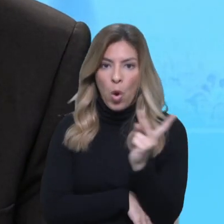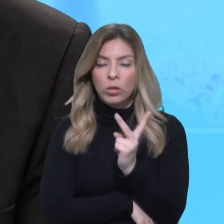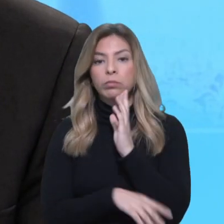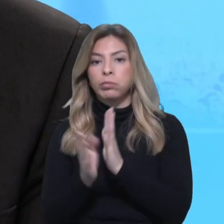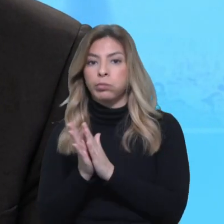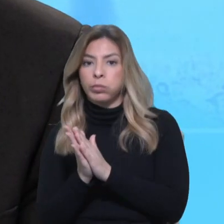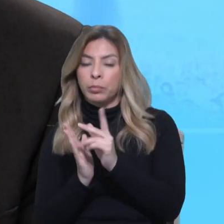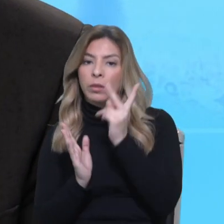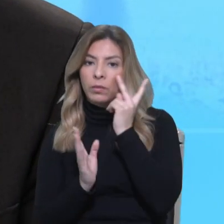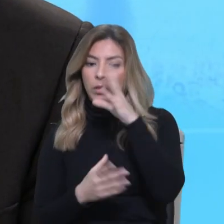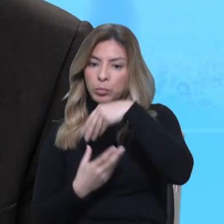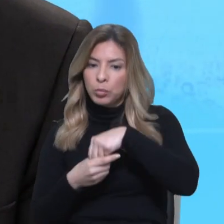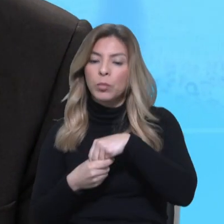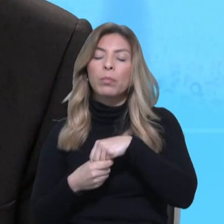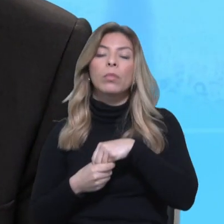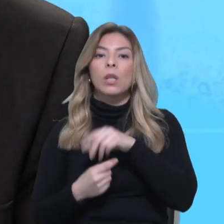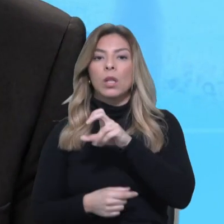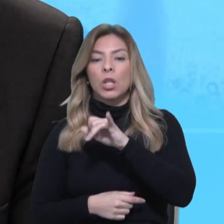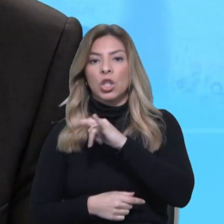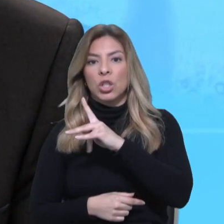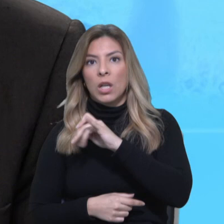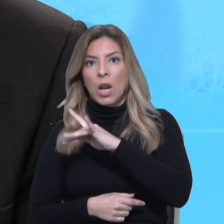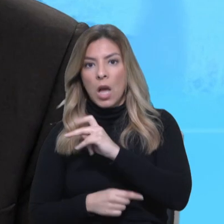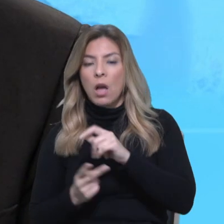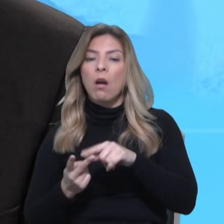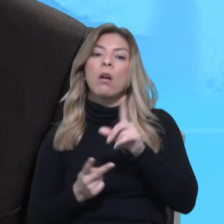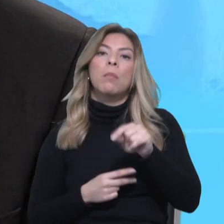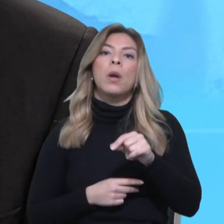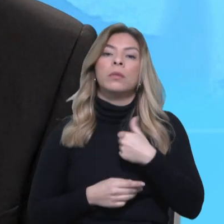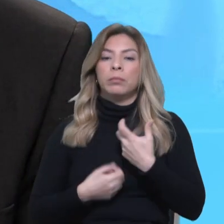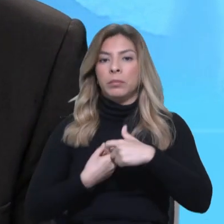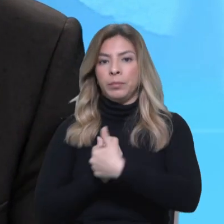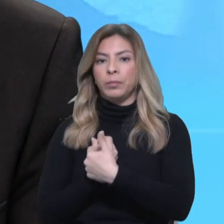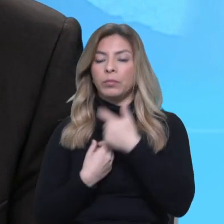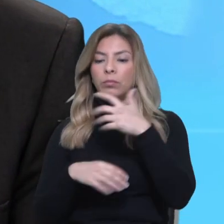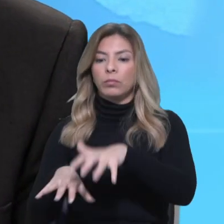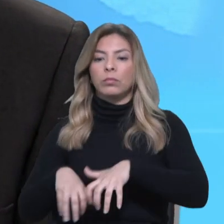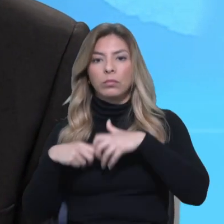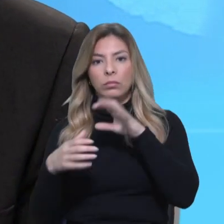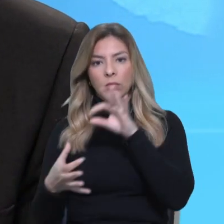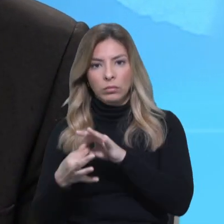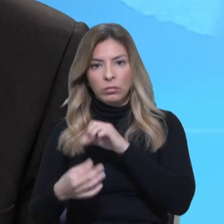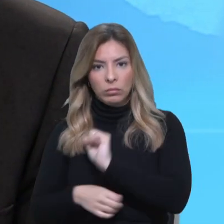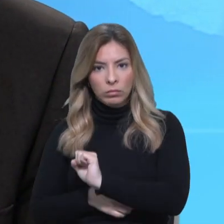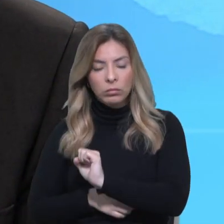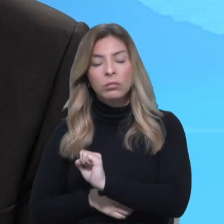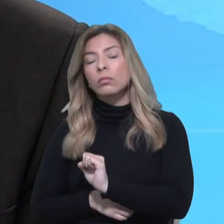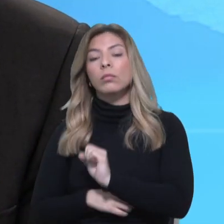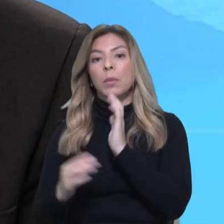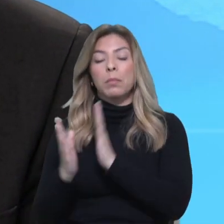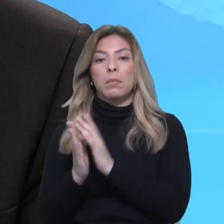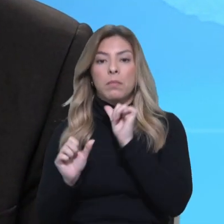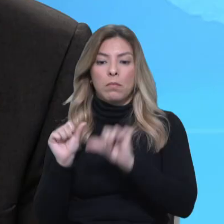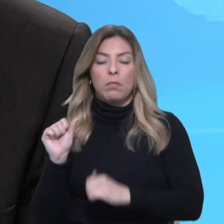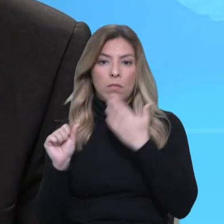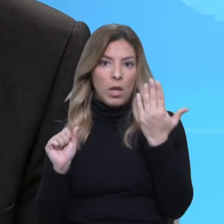consagrada por Cristina Inorres Sanz, que é membro da Assembleia Sinodal, estará connosco toda a manhã, Depois,